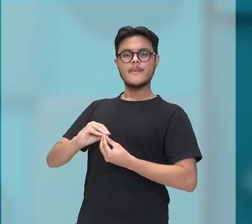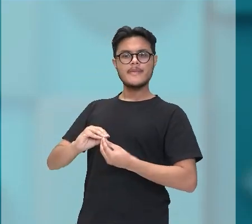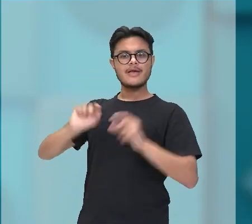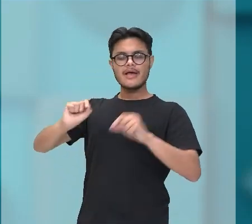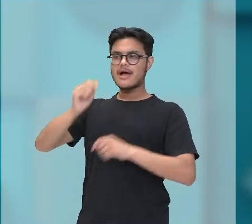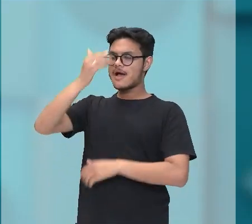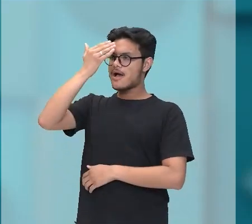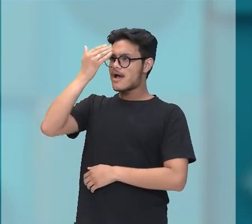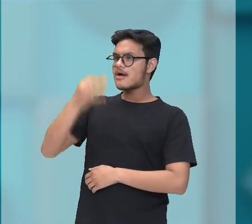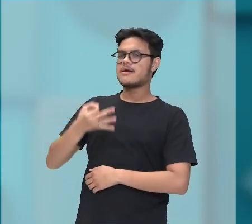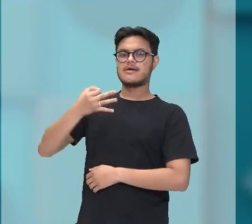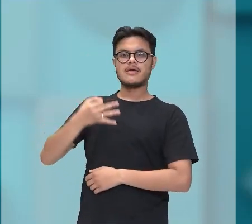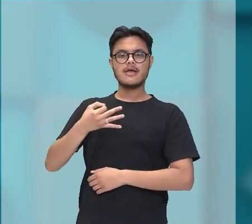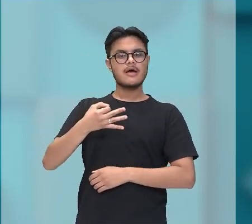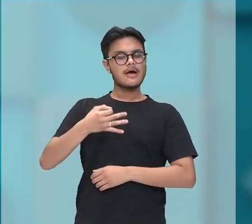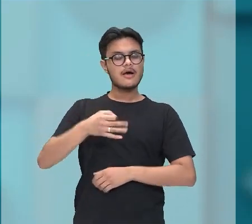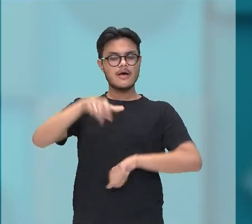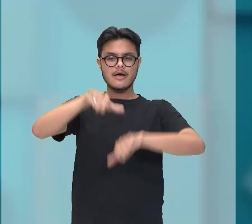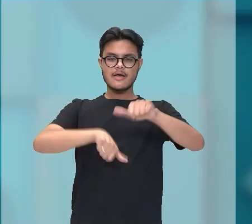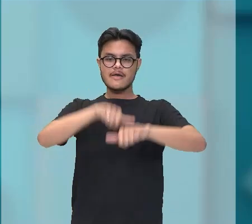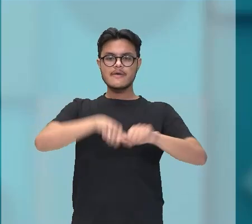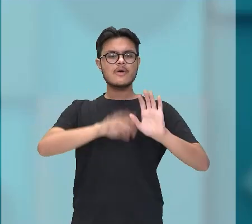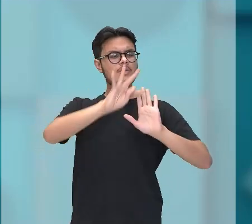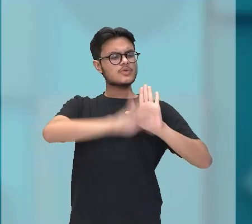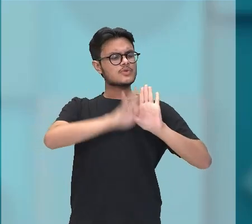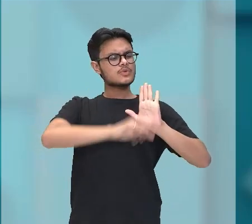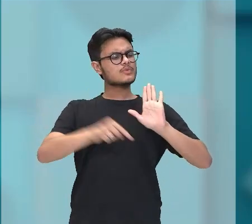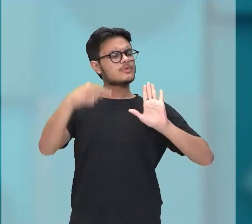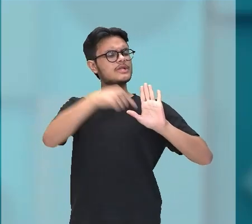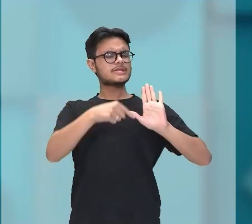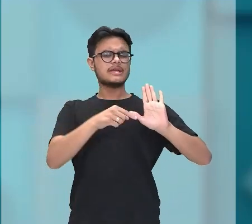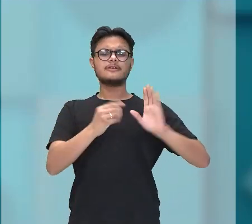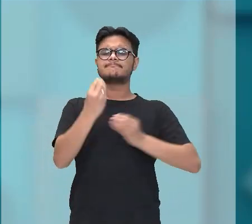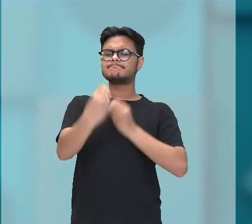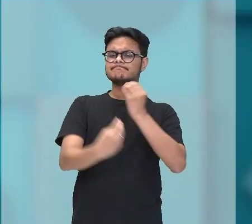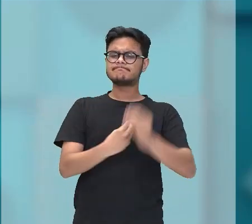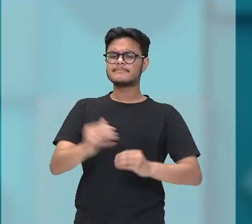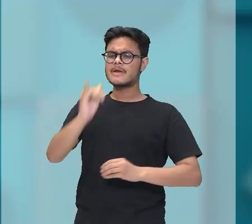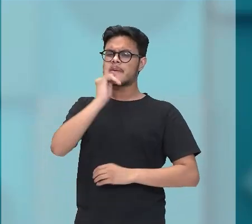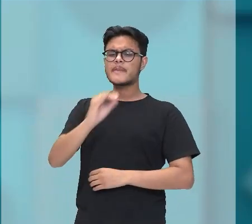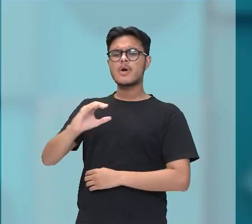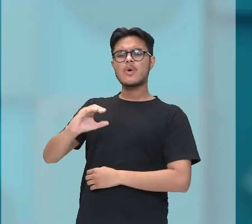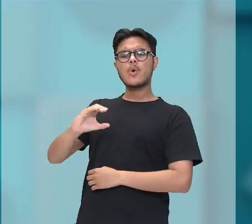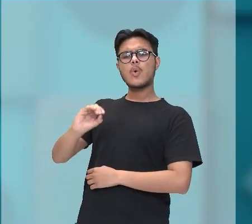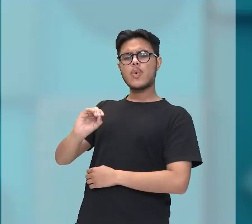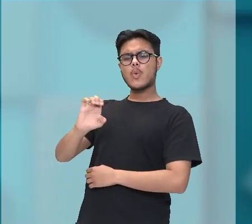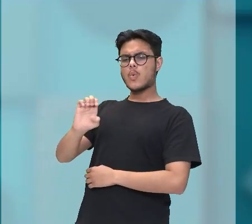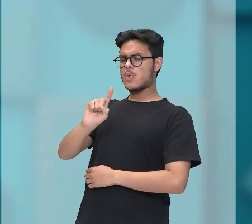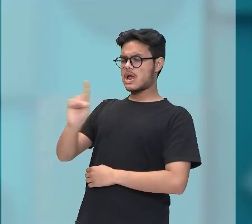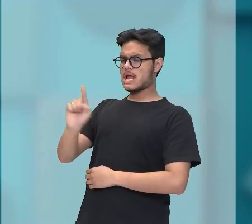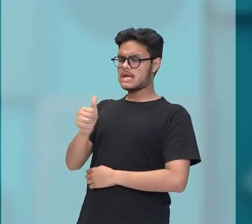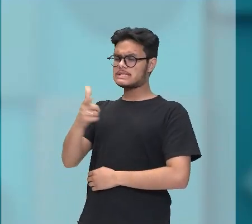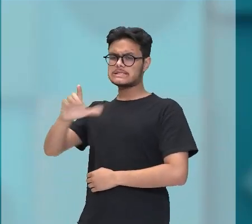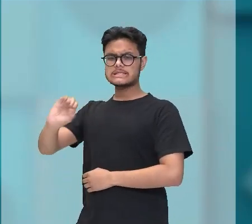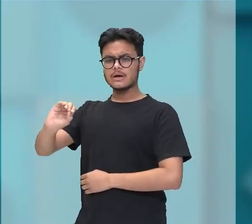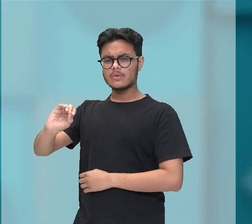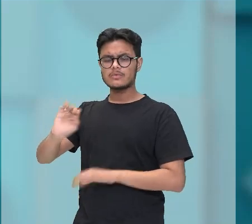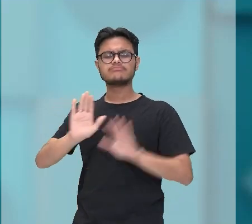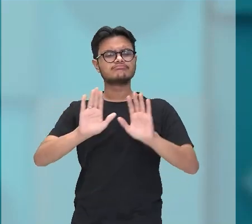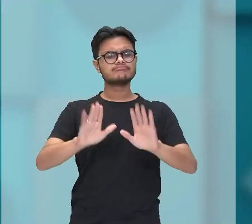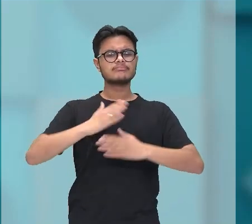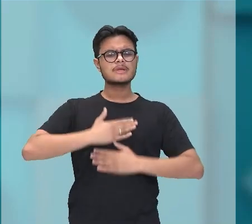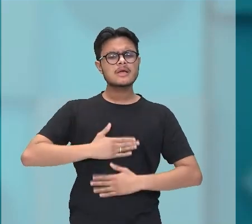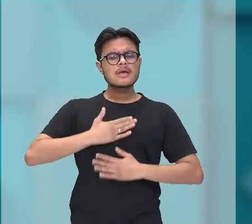revisar a questão da coesão textual. E ao lembrar de coesão textual, vamos fazer aquela